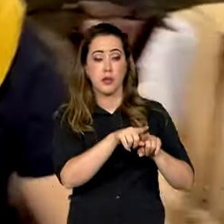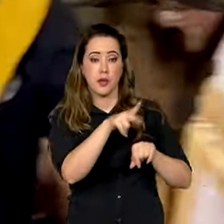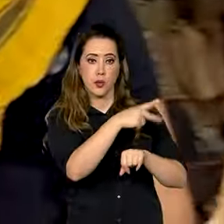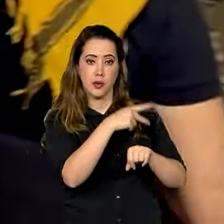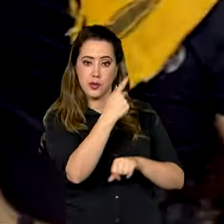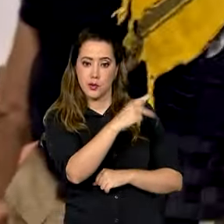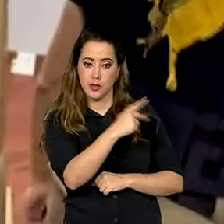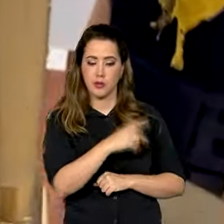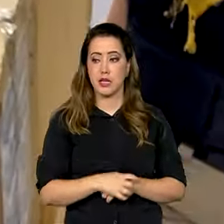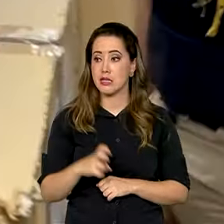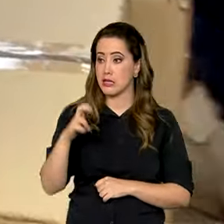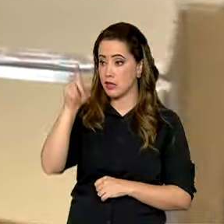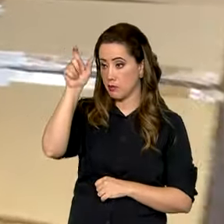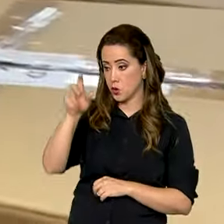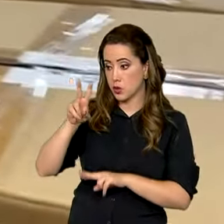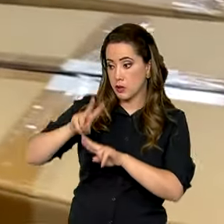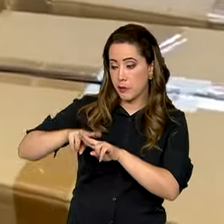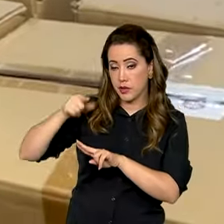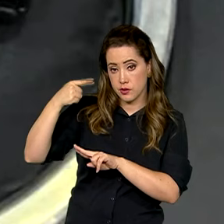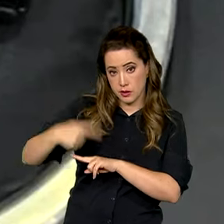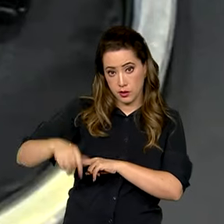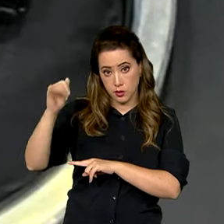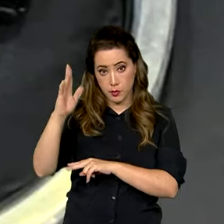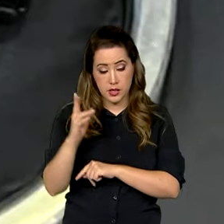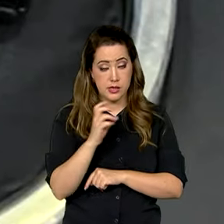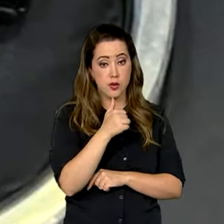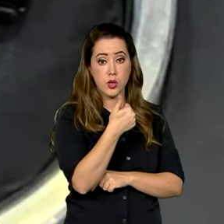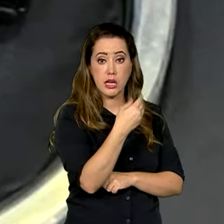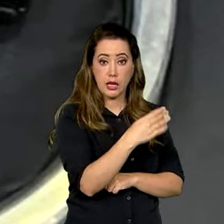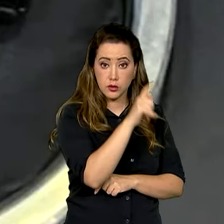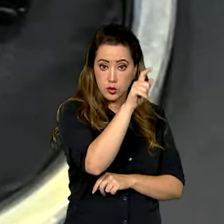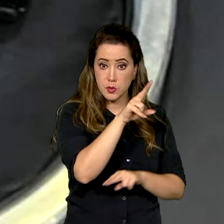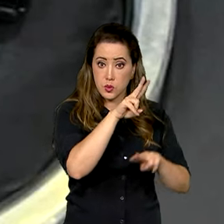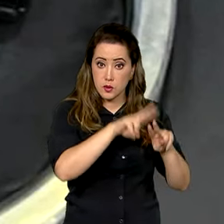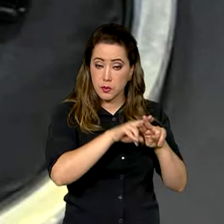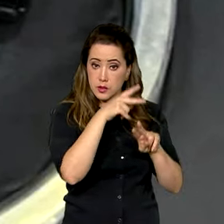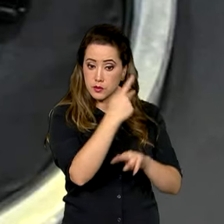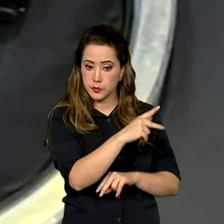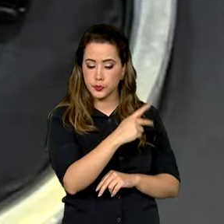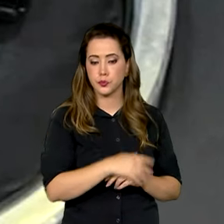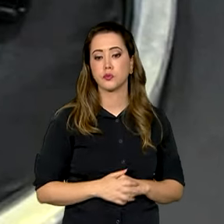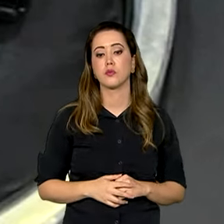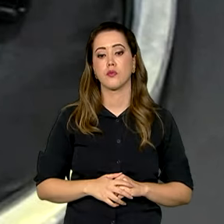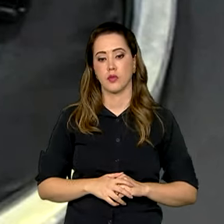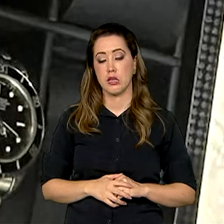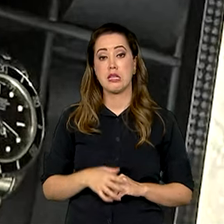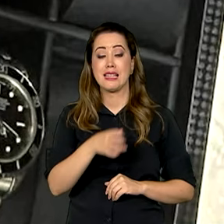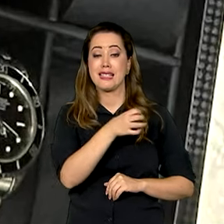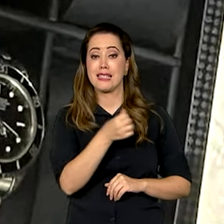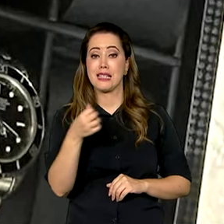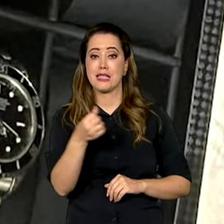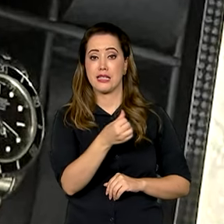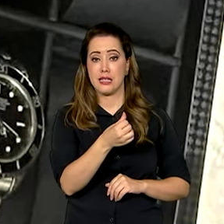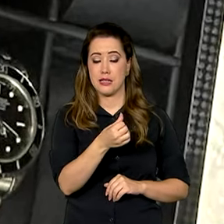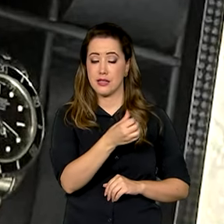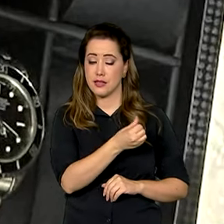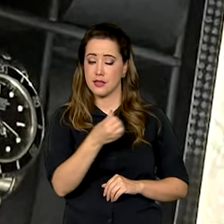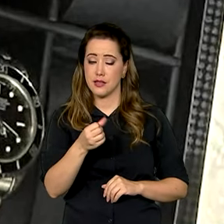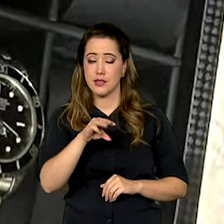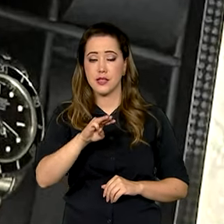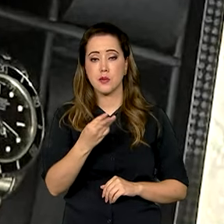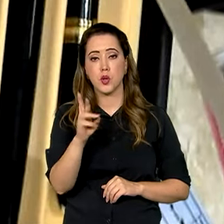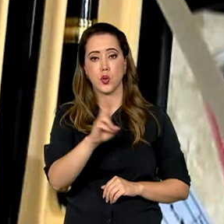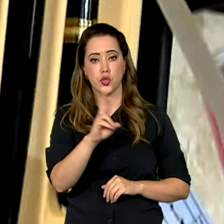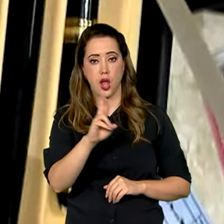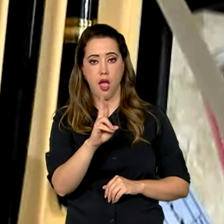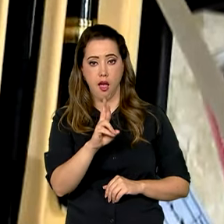foram presas aqui e 14 no Paraguai e foram bloqueados 66 milhões deais em bens e valores